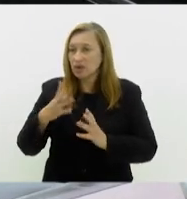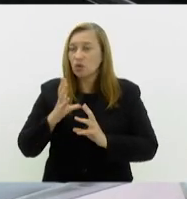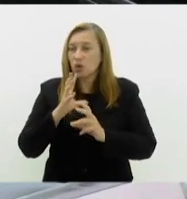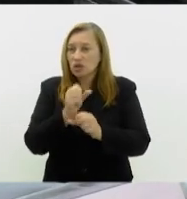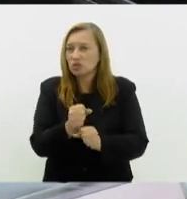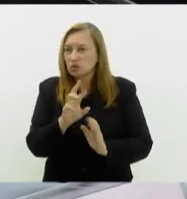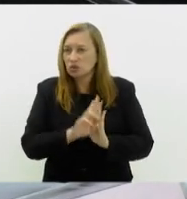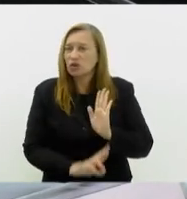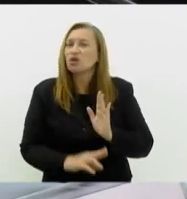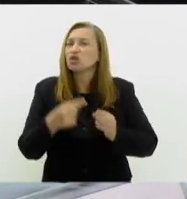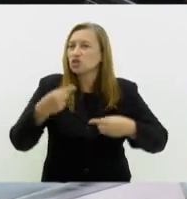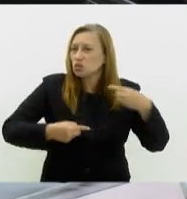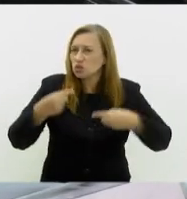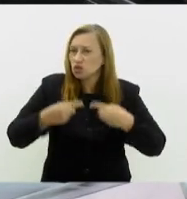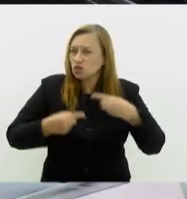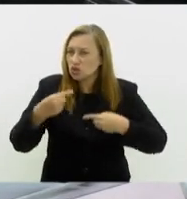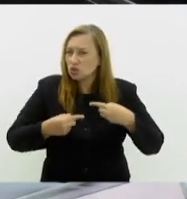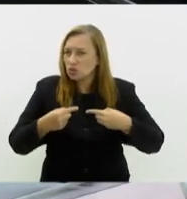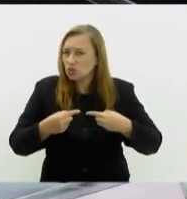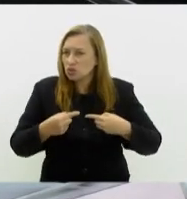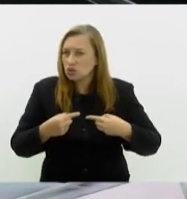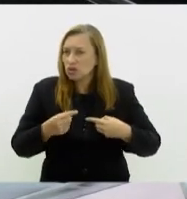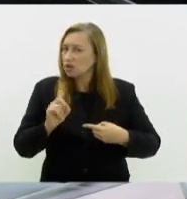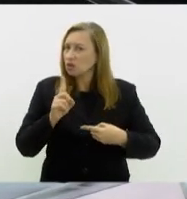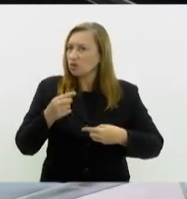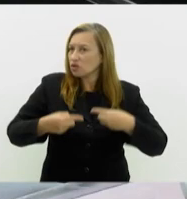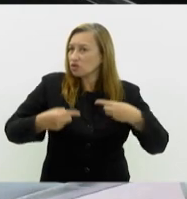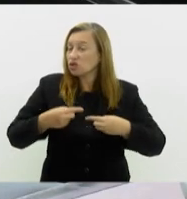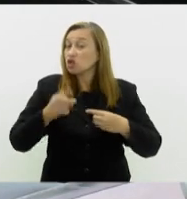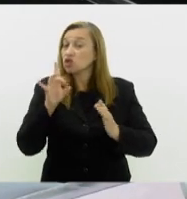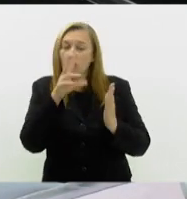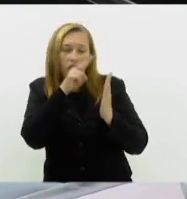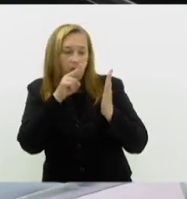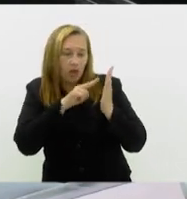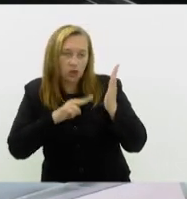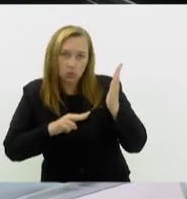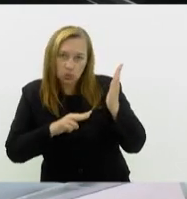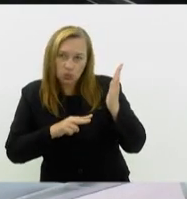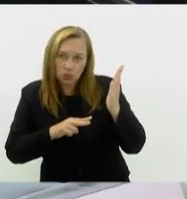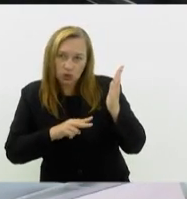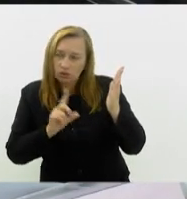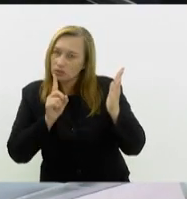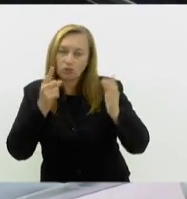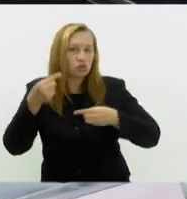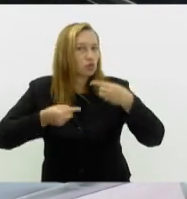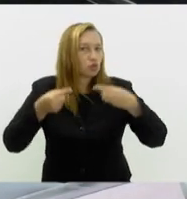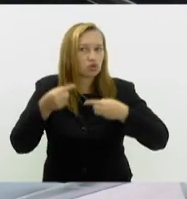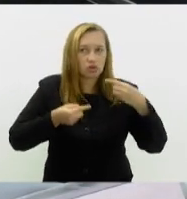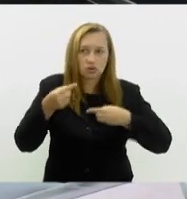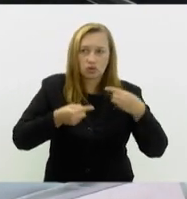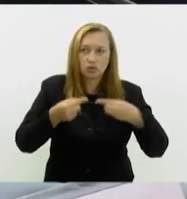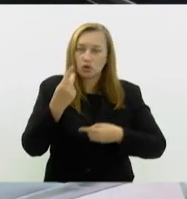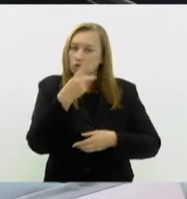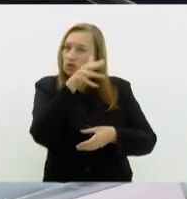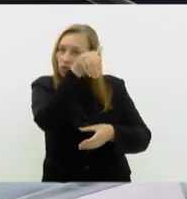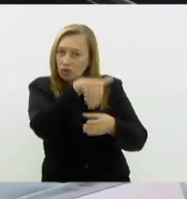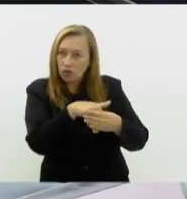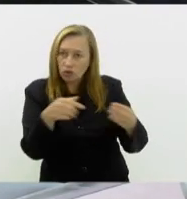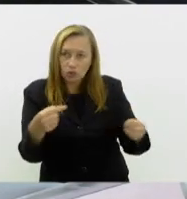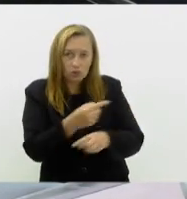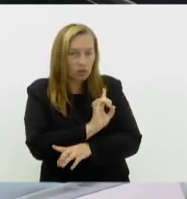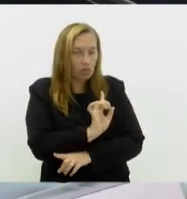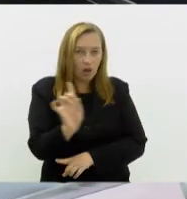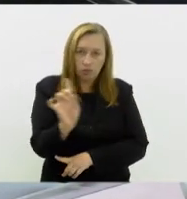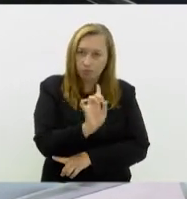e foi debatido eh ele não foi debatido ele foi lido eh não nós não debatemos o teu voto divergente